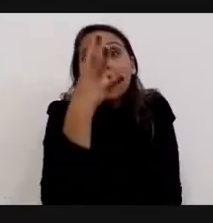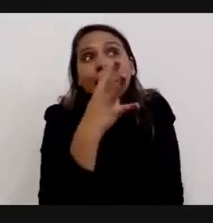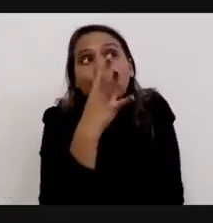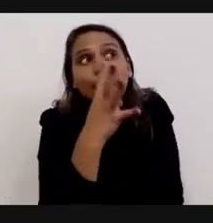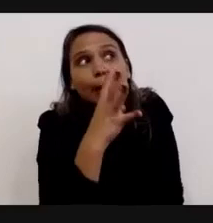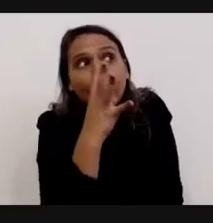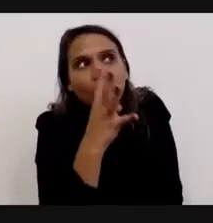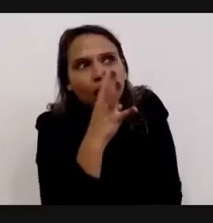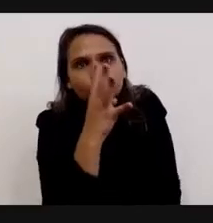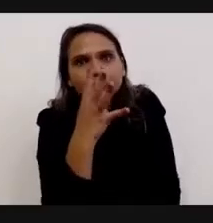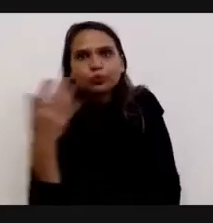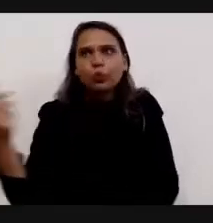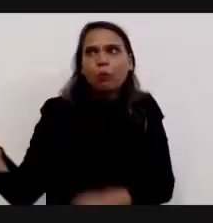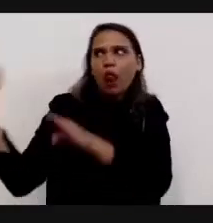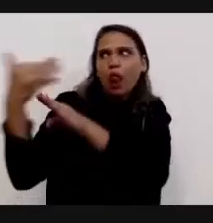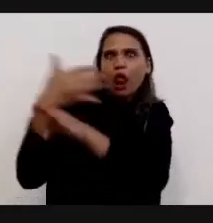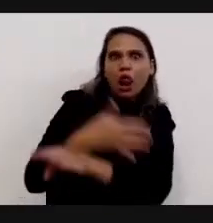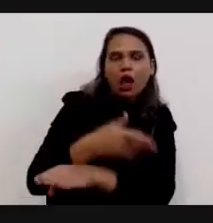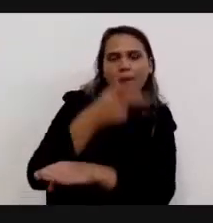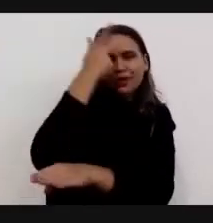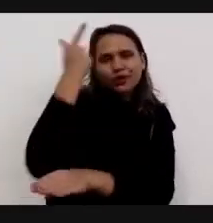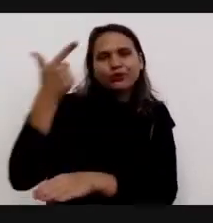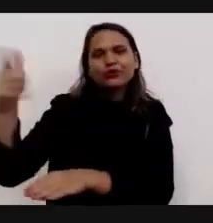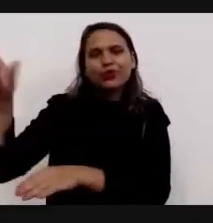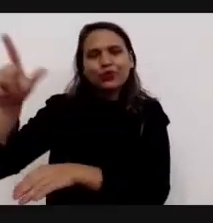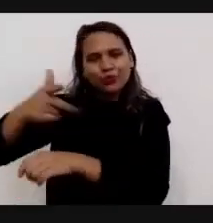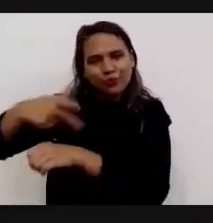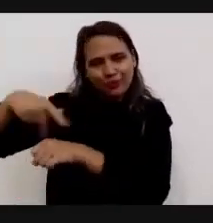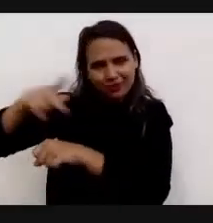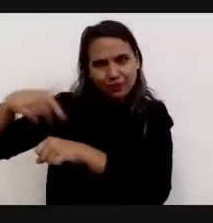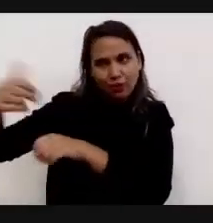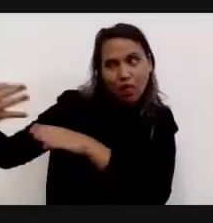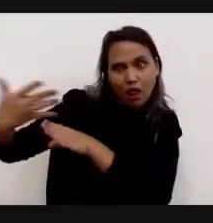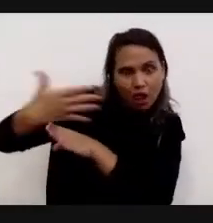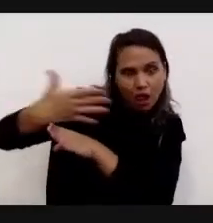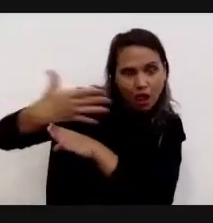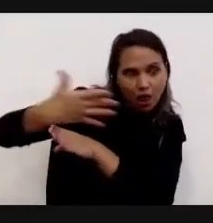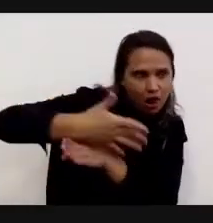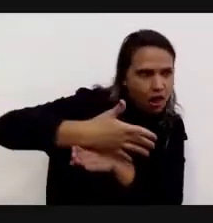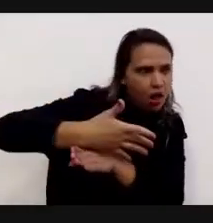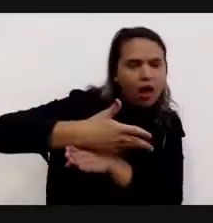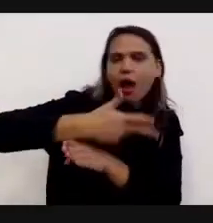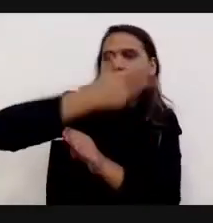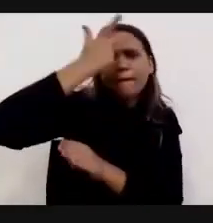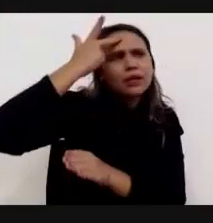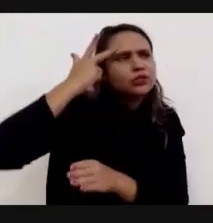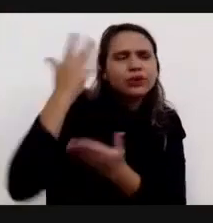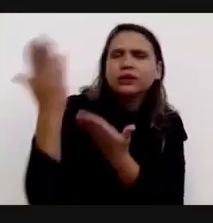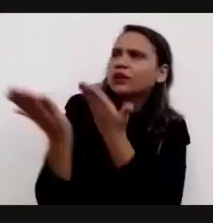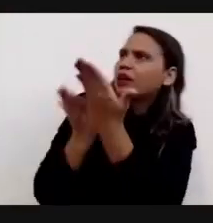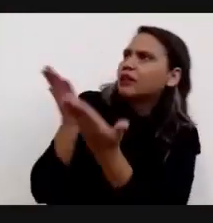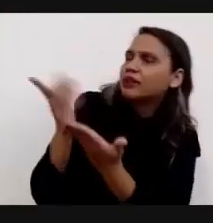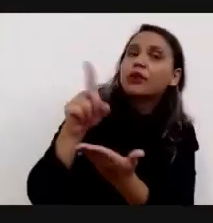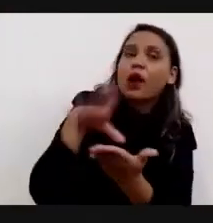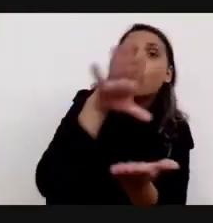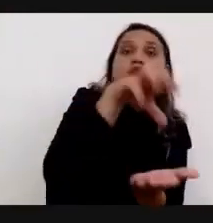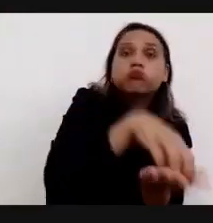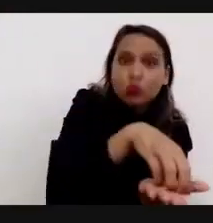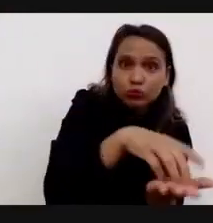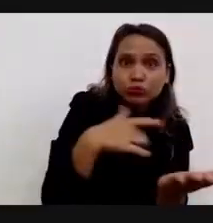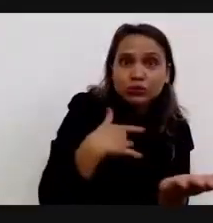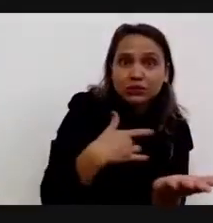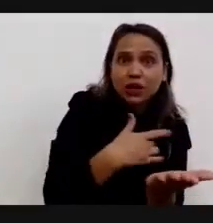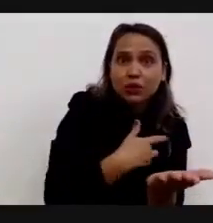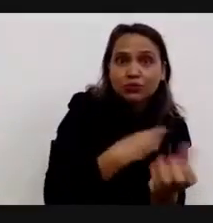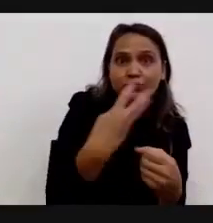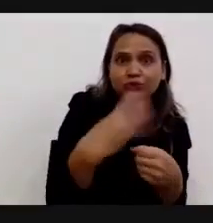de refugiados, é o que a gente está vivendo em Roraima. Ora, na ponta, quem está atendendo o refugiado é um posto de saúde municipal.